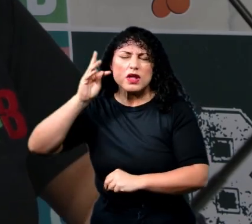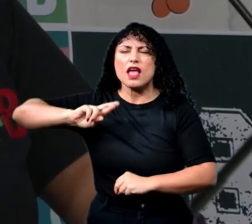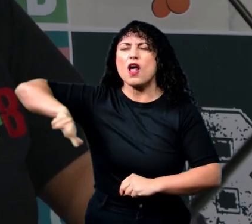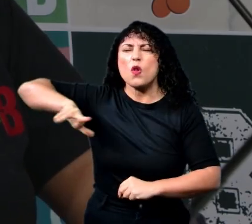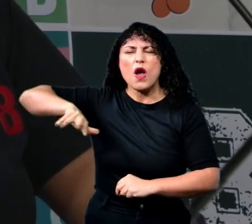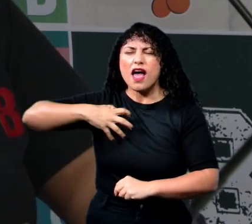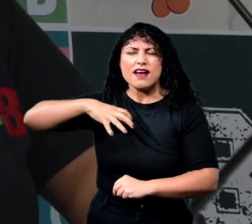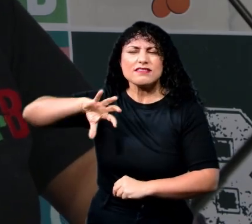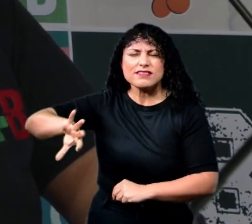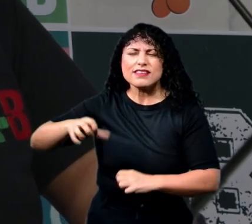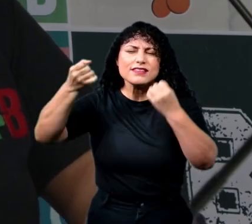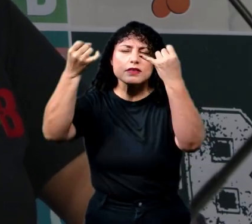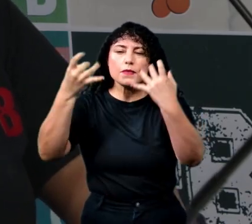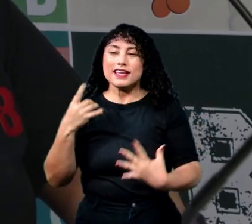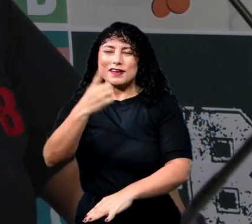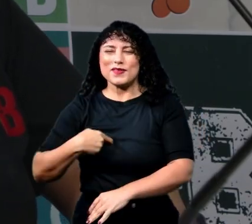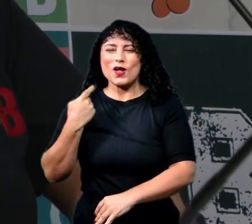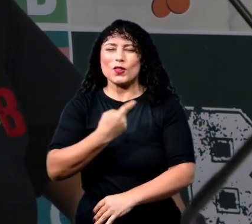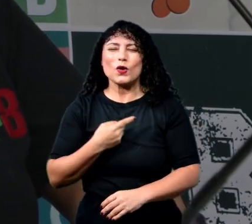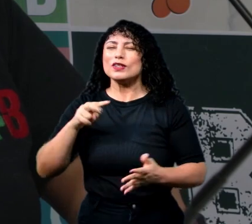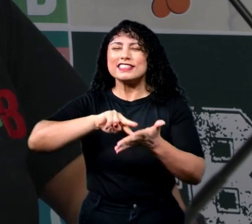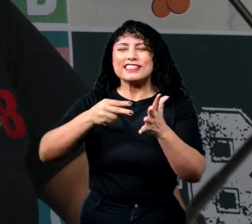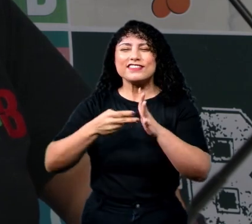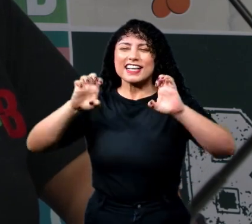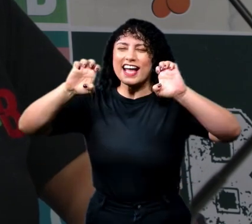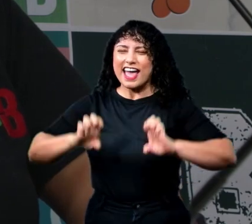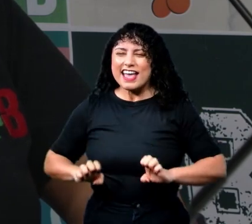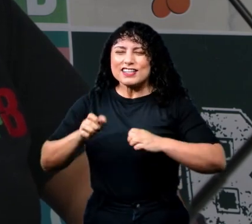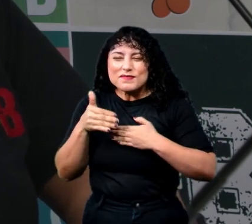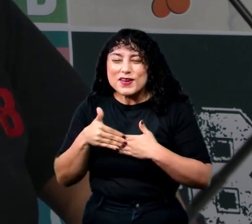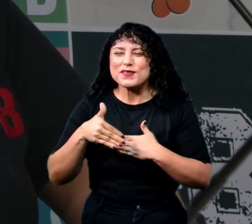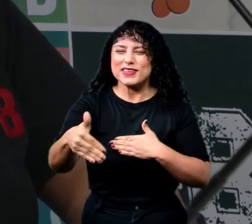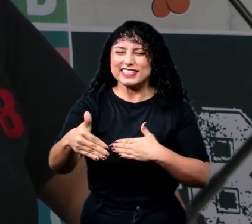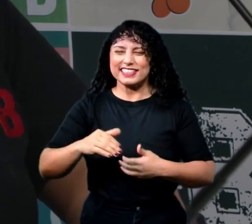né? Pode explicar para a gente o que é ética, para começar?